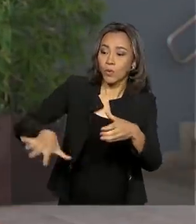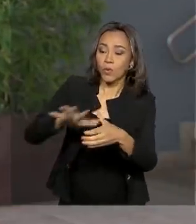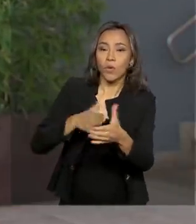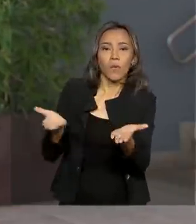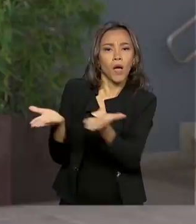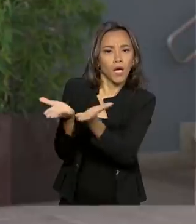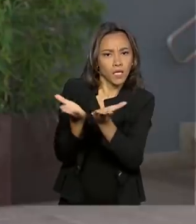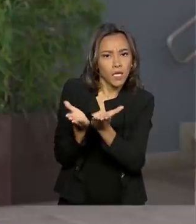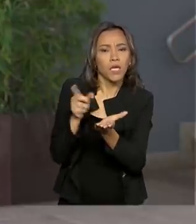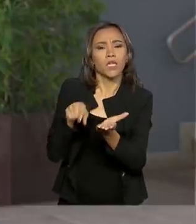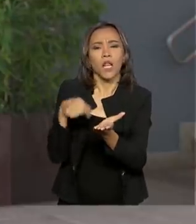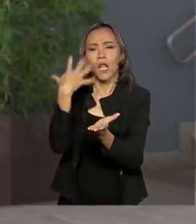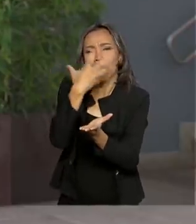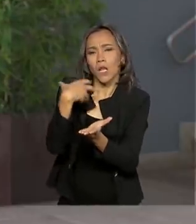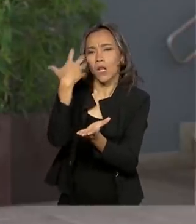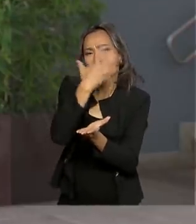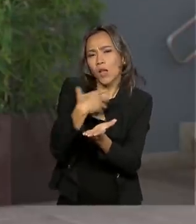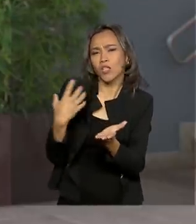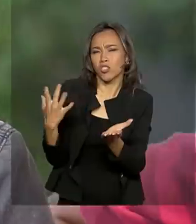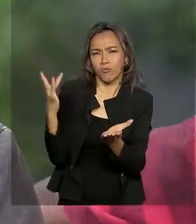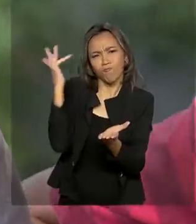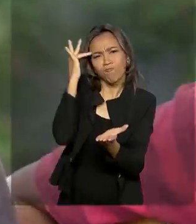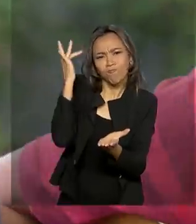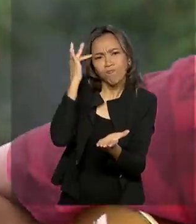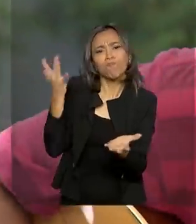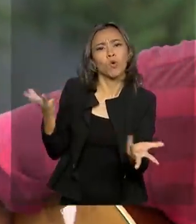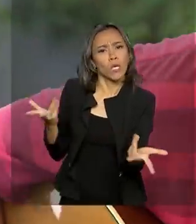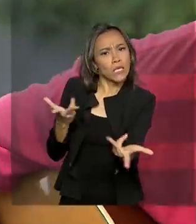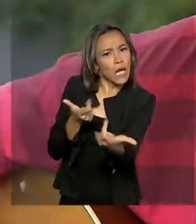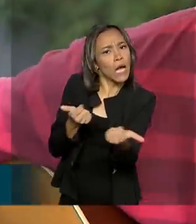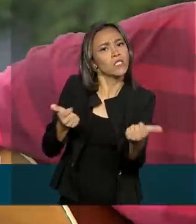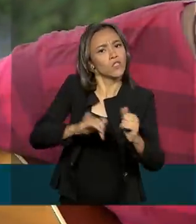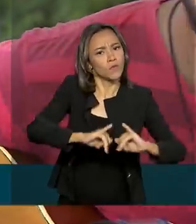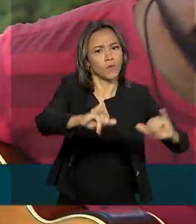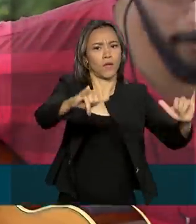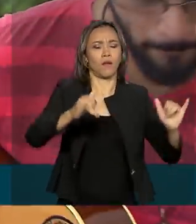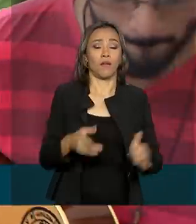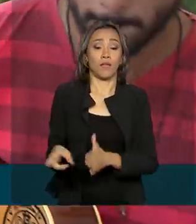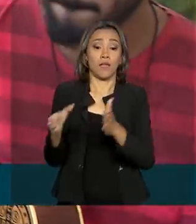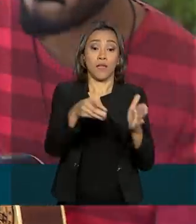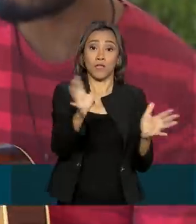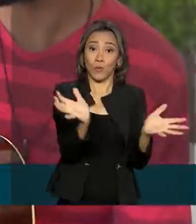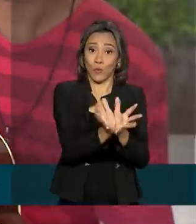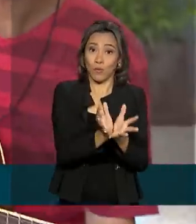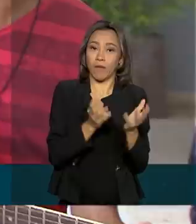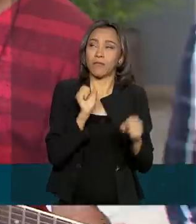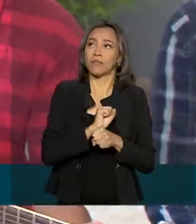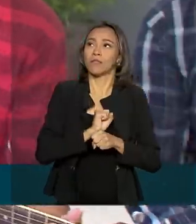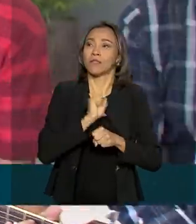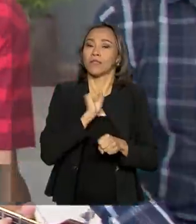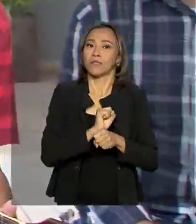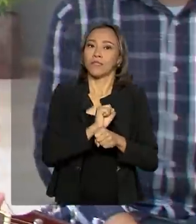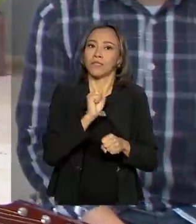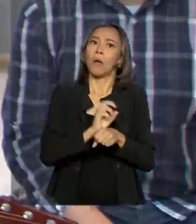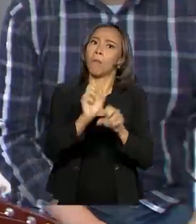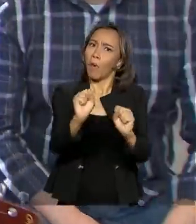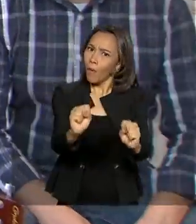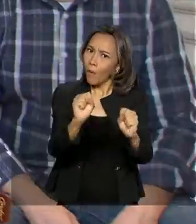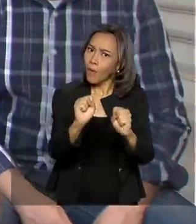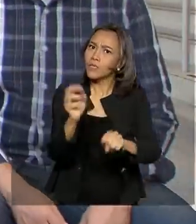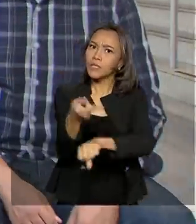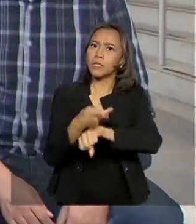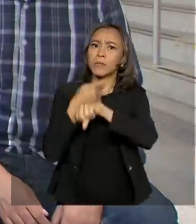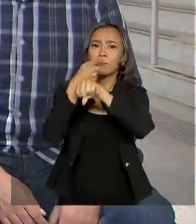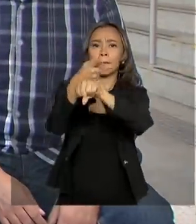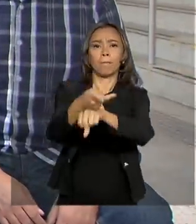lançar material de qualidade. A oportunidade que a banda estava esperando pode estar no Prêmio Nacional das